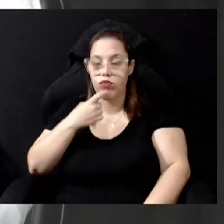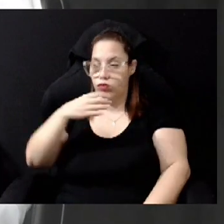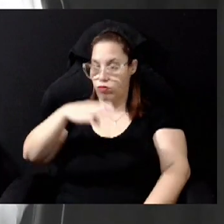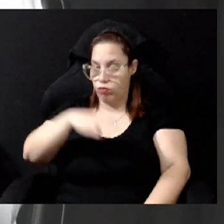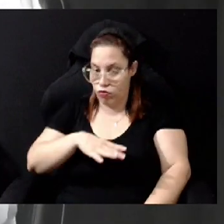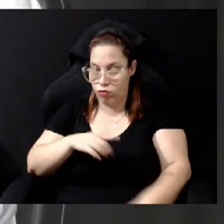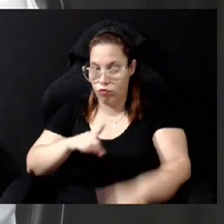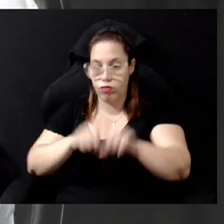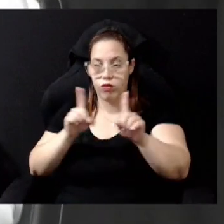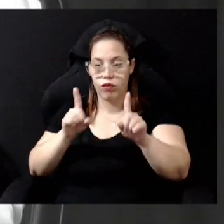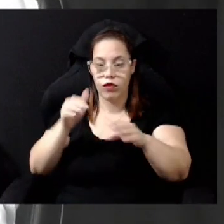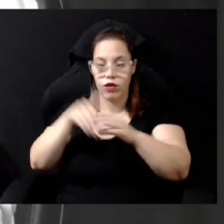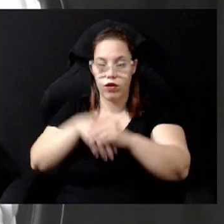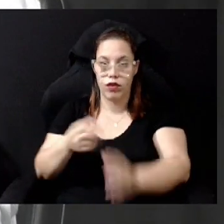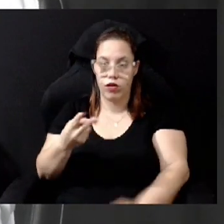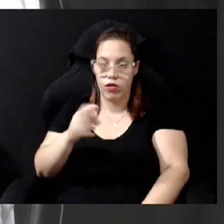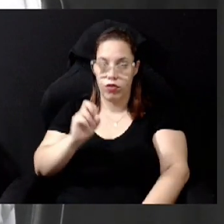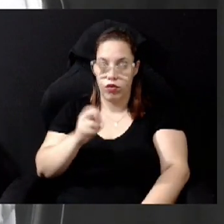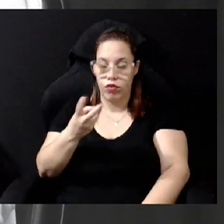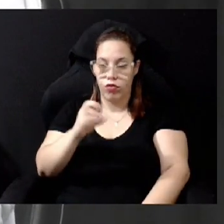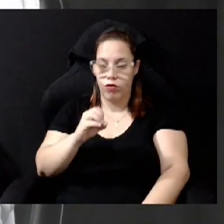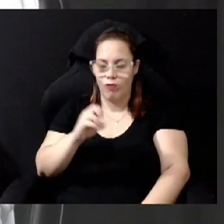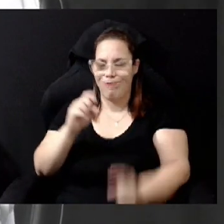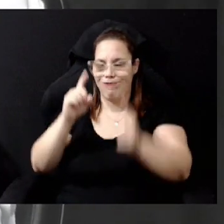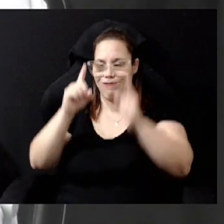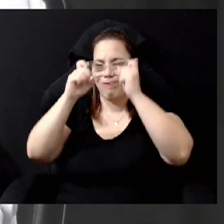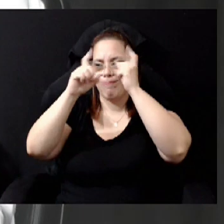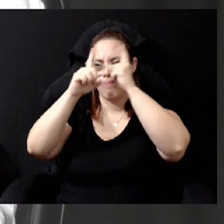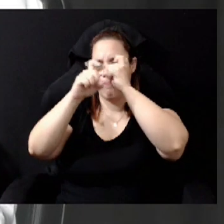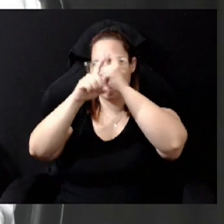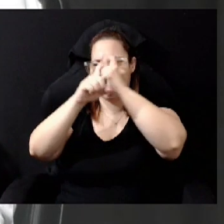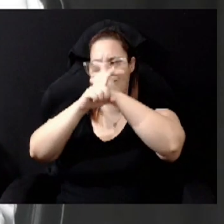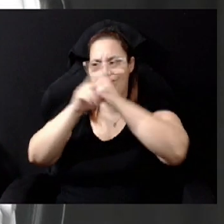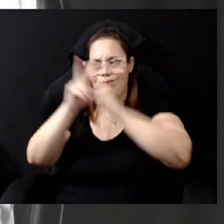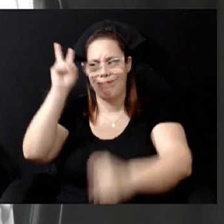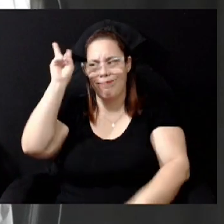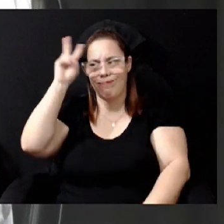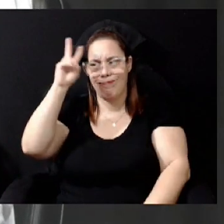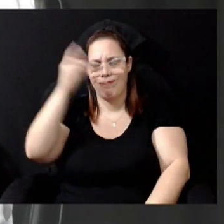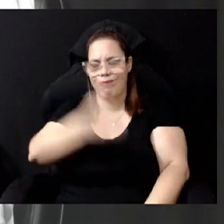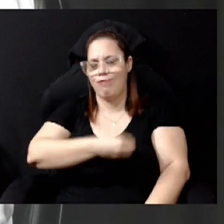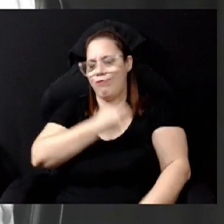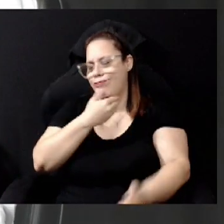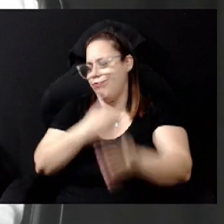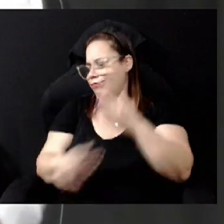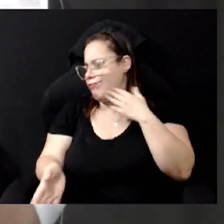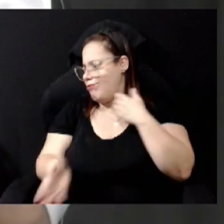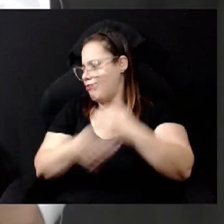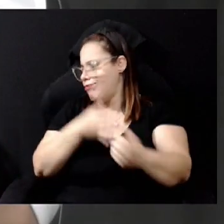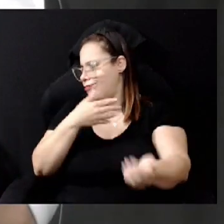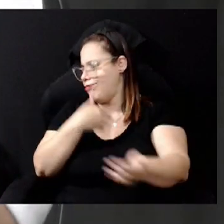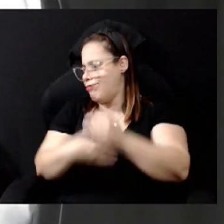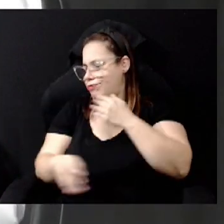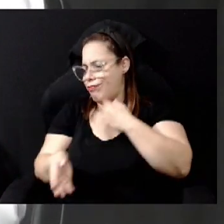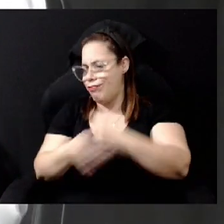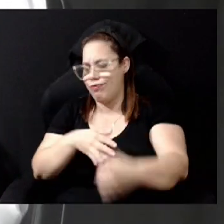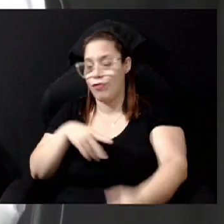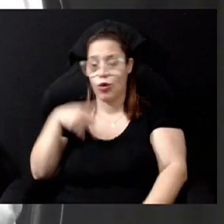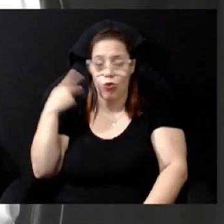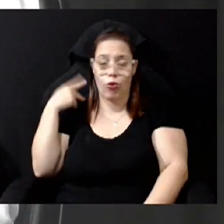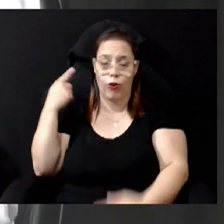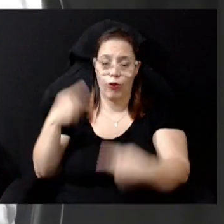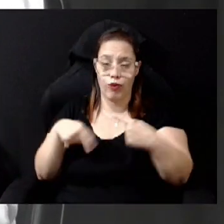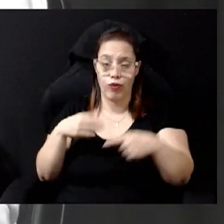de 2020 foi uma das mais difíceis da história da vida de qualquer, eu acho que de todos os políticos que passaram, e na minha vida